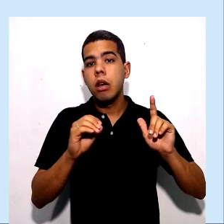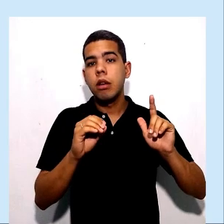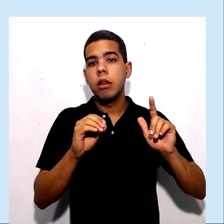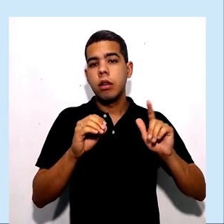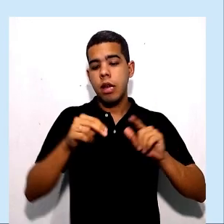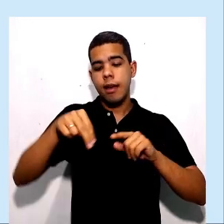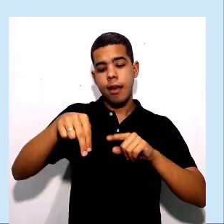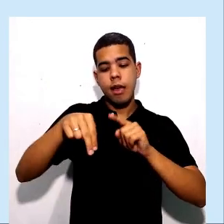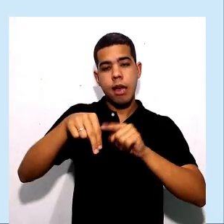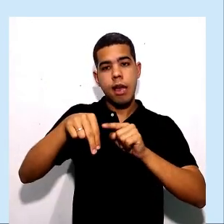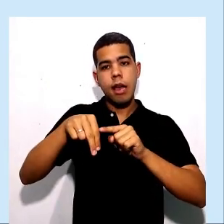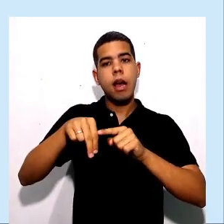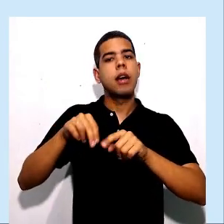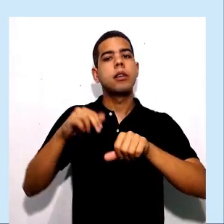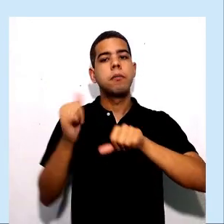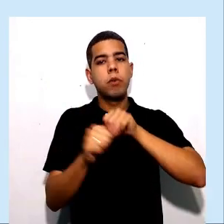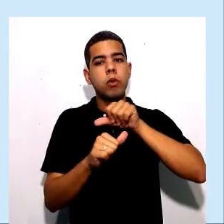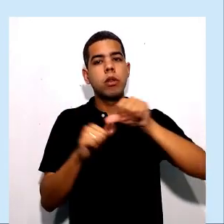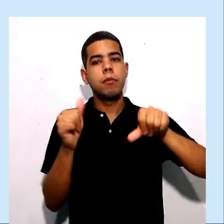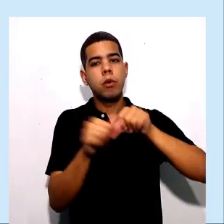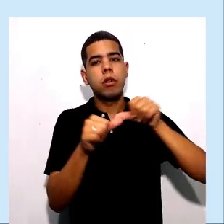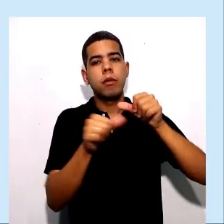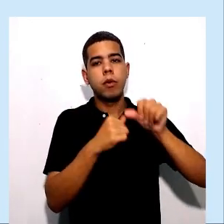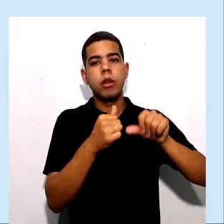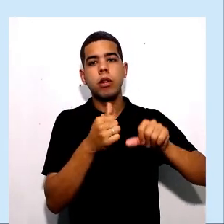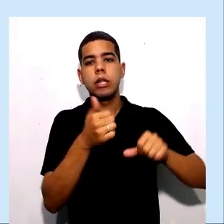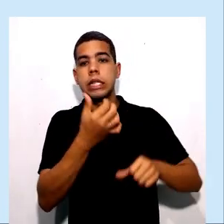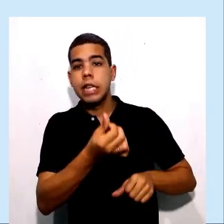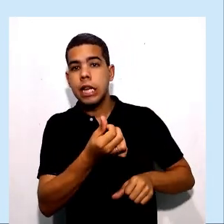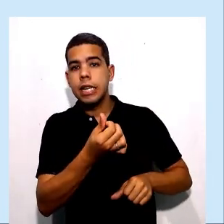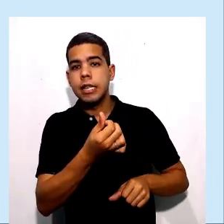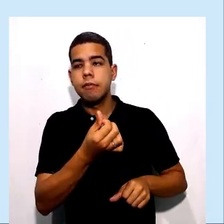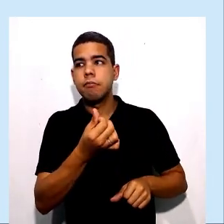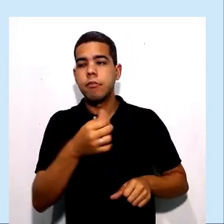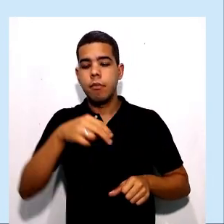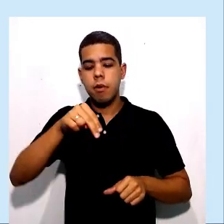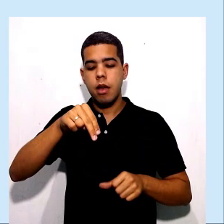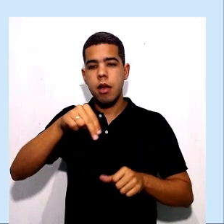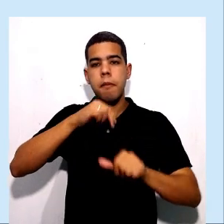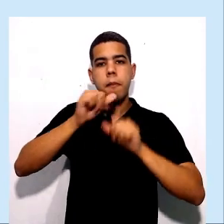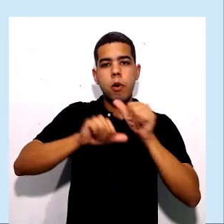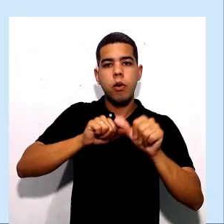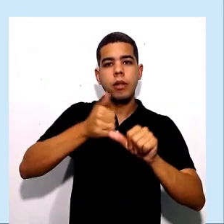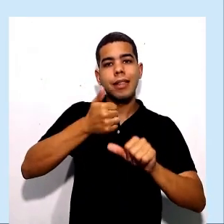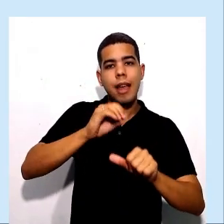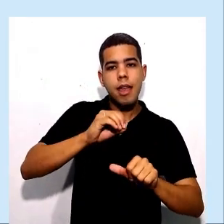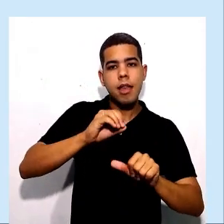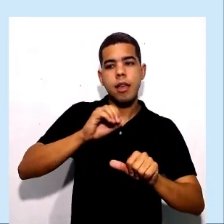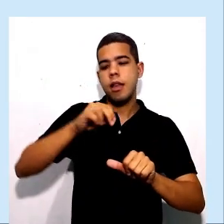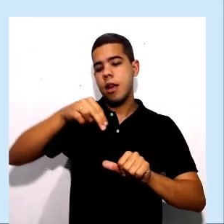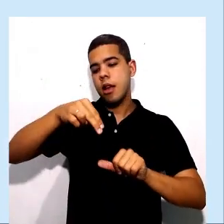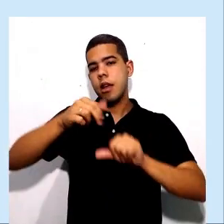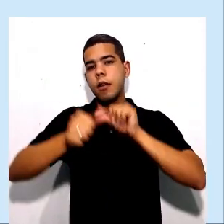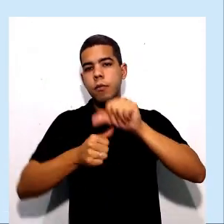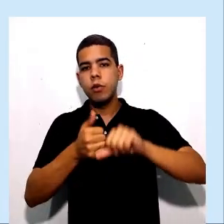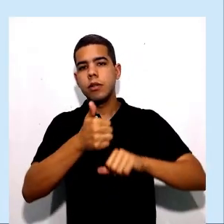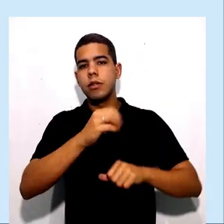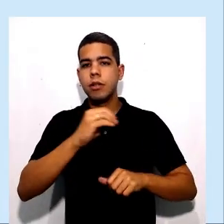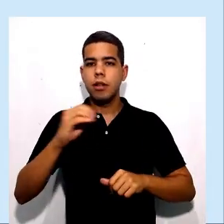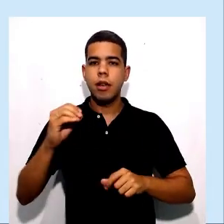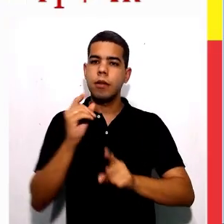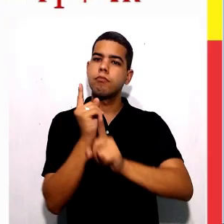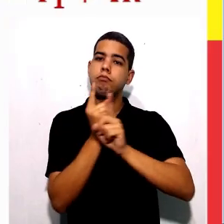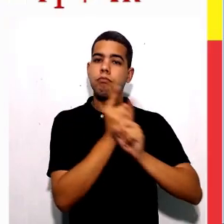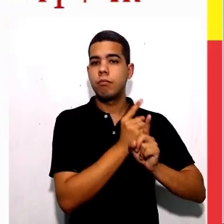ser 100. Essa é a ideia. Perceba que você vai construir esse conhecimento, esse passo a passo.